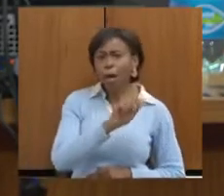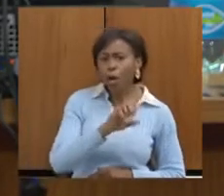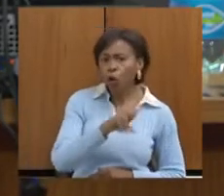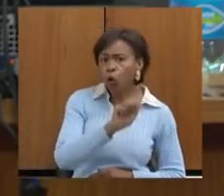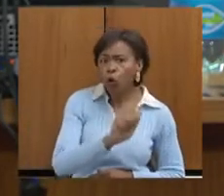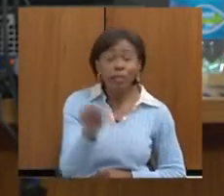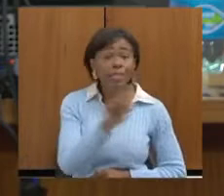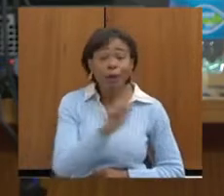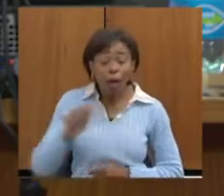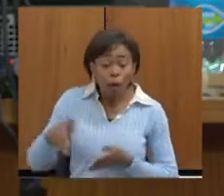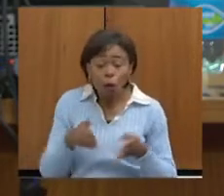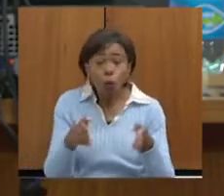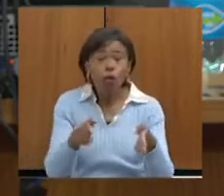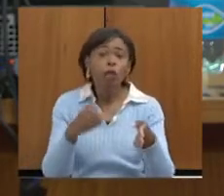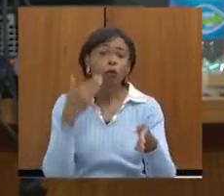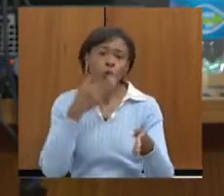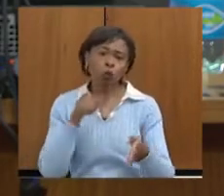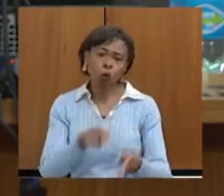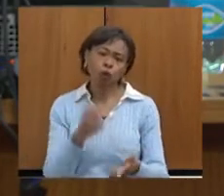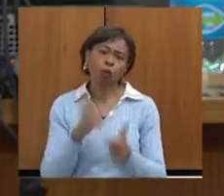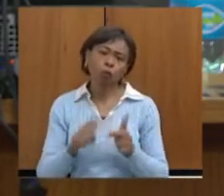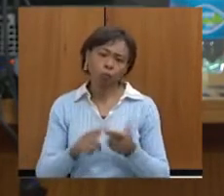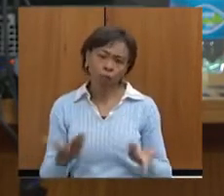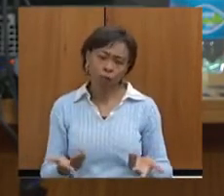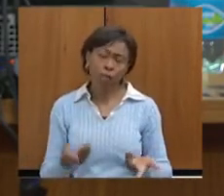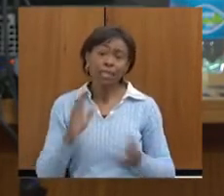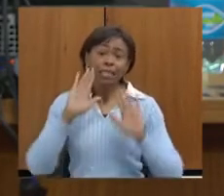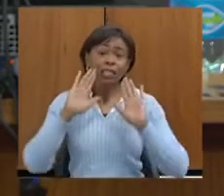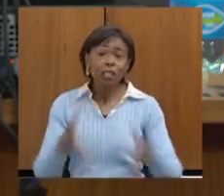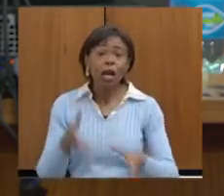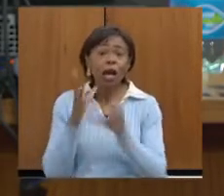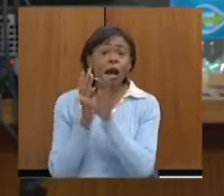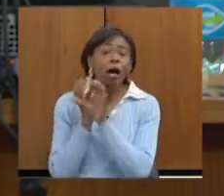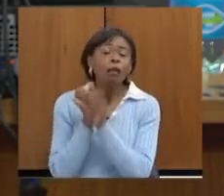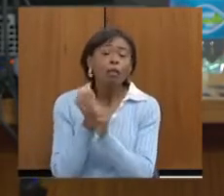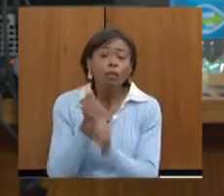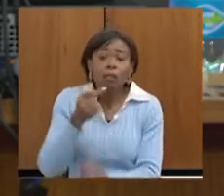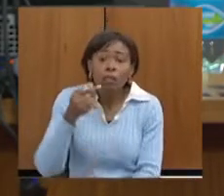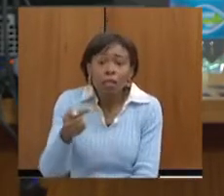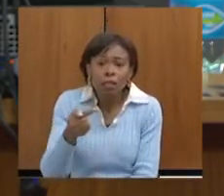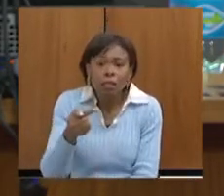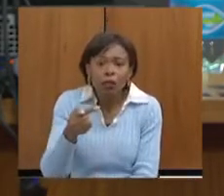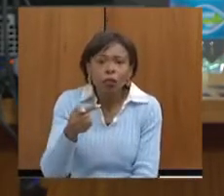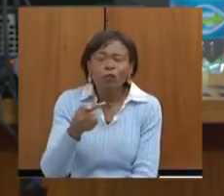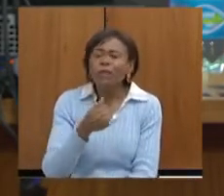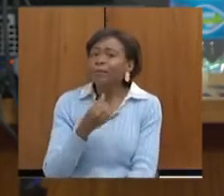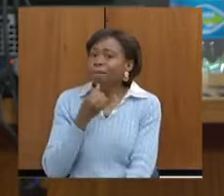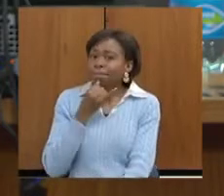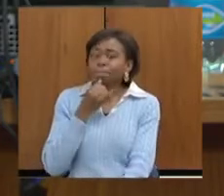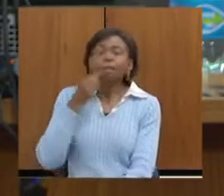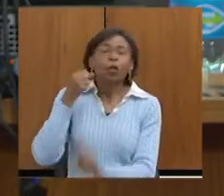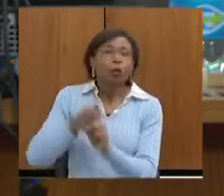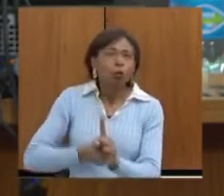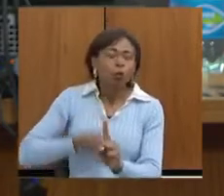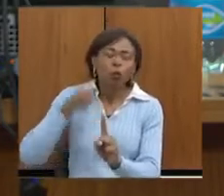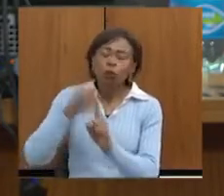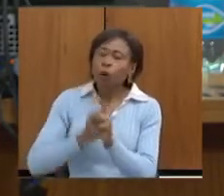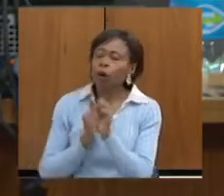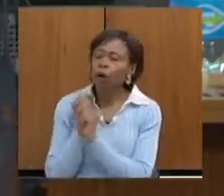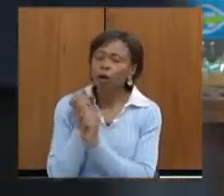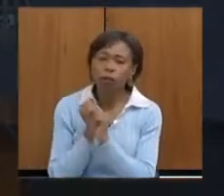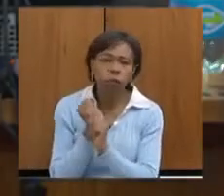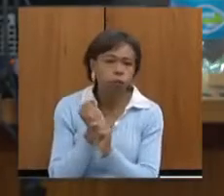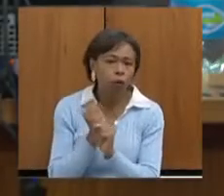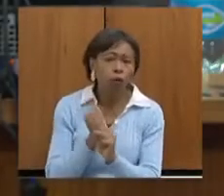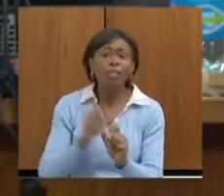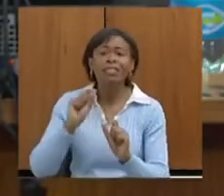Doce e não todo o e são sete anos infelizmente sete anos de luta sete